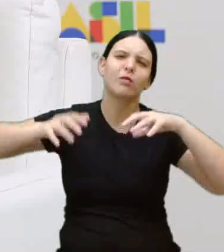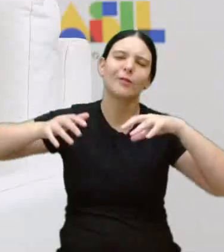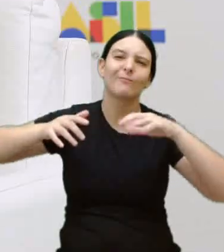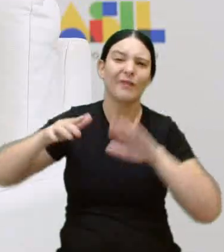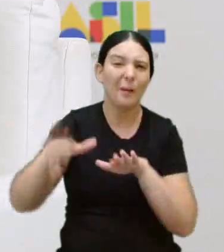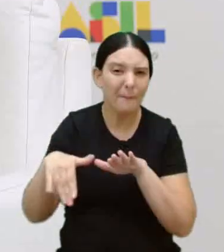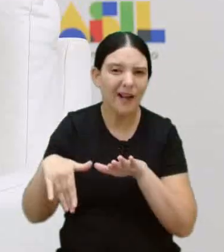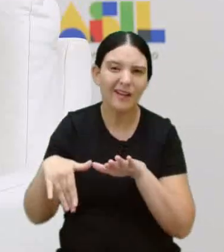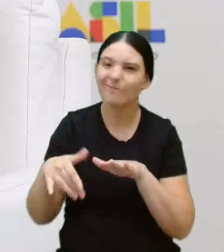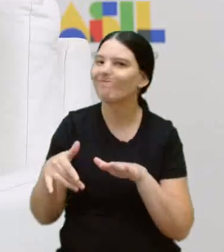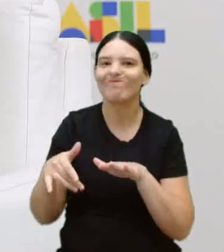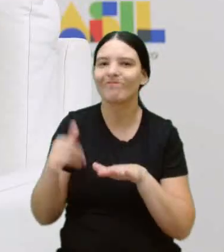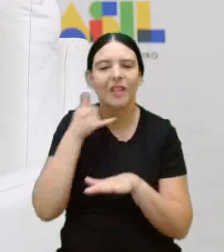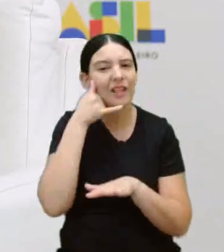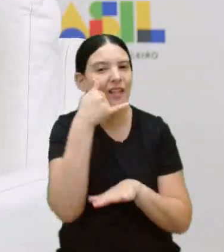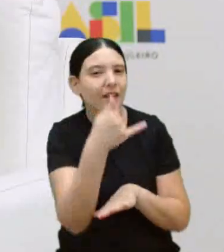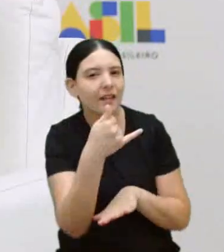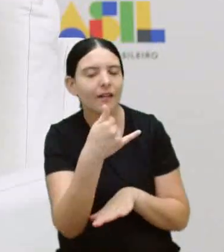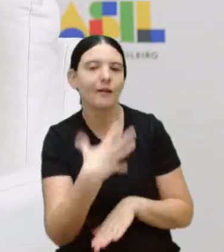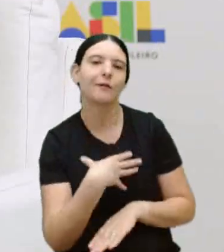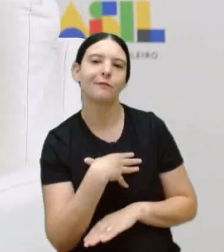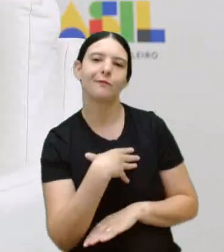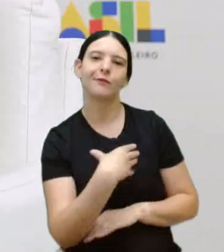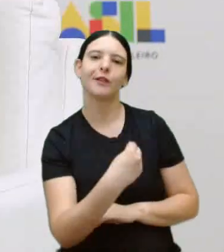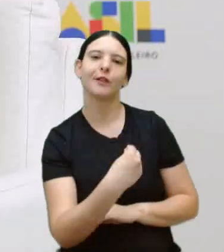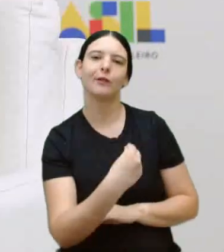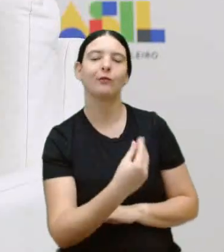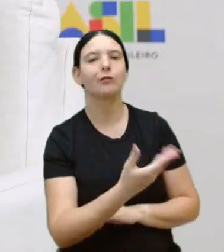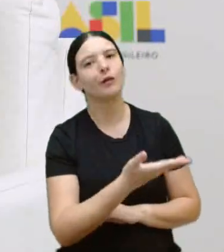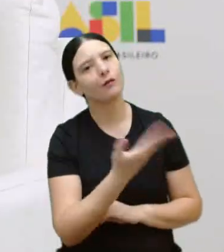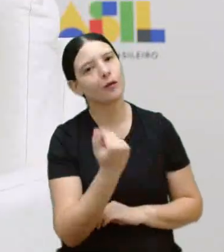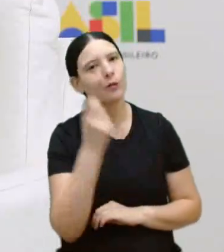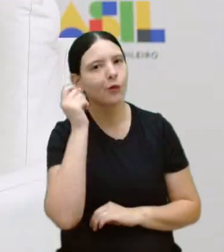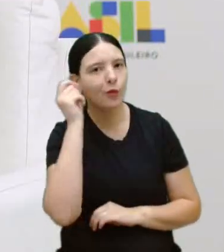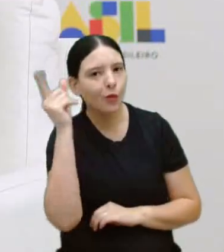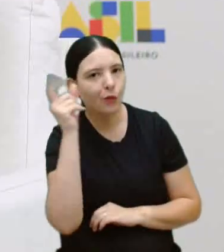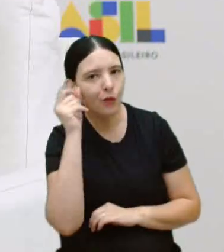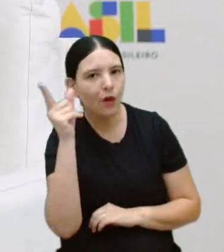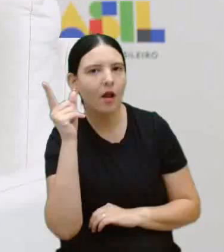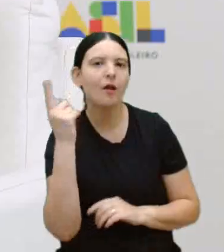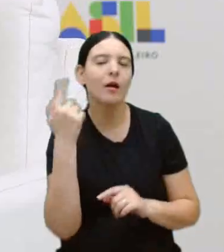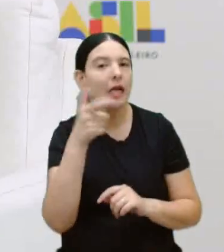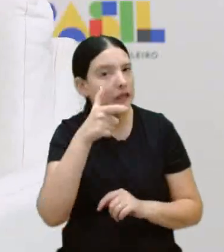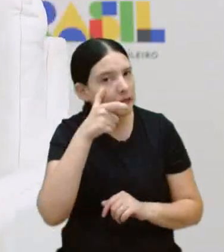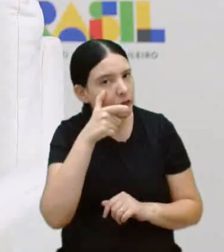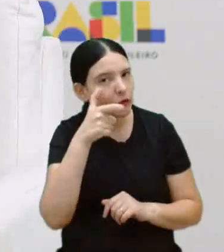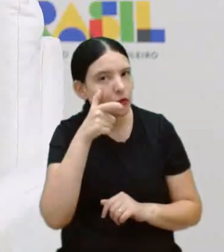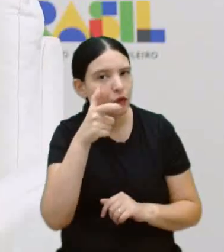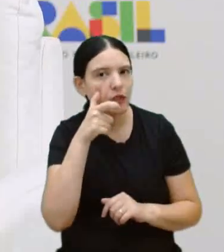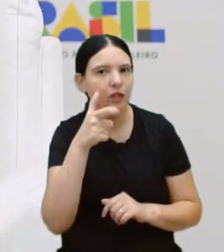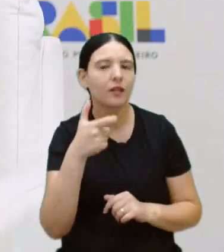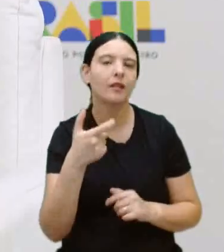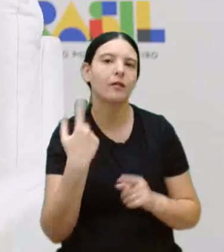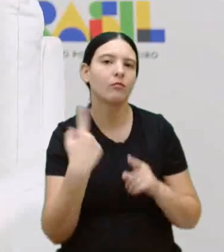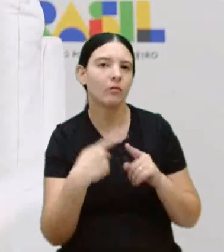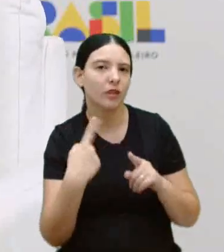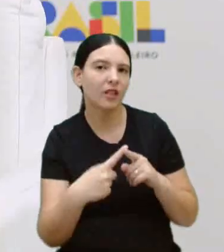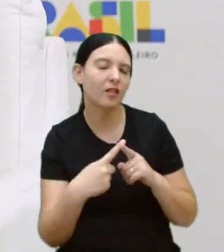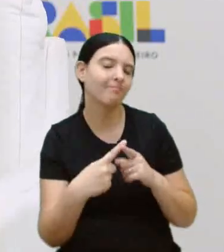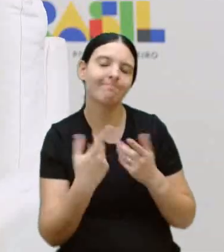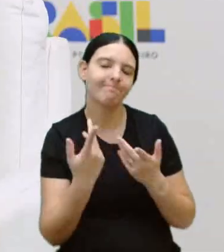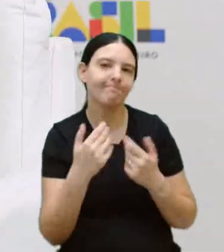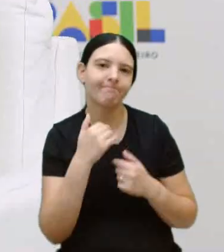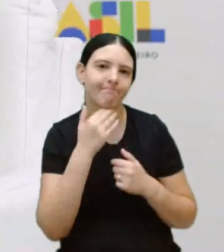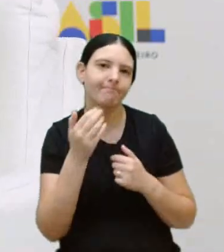fala, filho, vamos ao Centro Cultural assistir uma coisa, e ele vai fazer esse programa. Outro, o